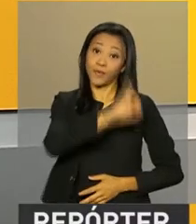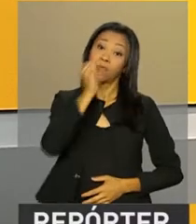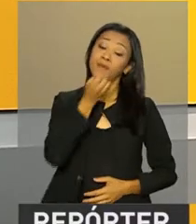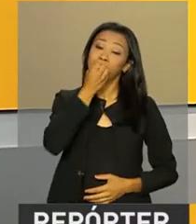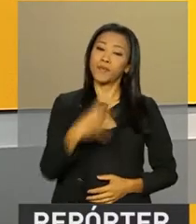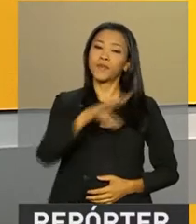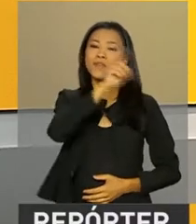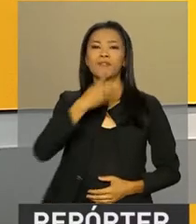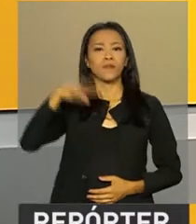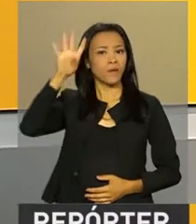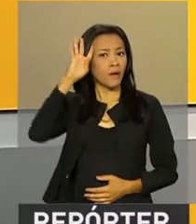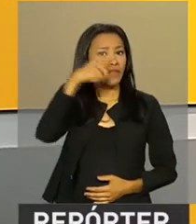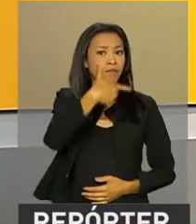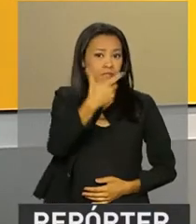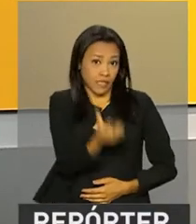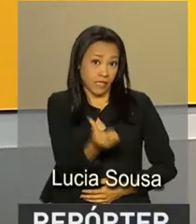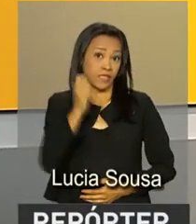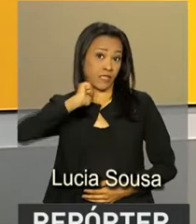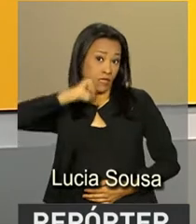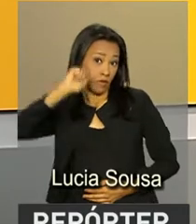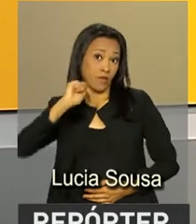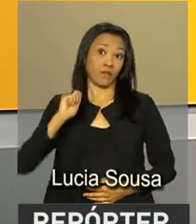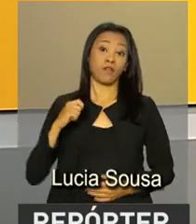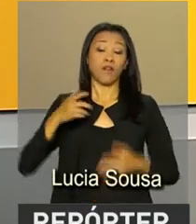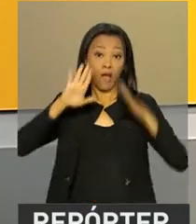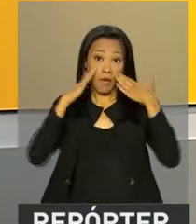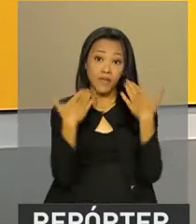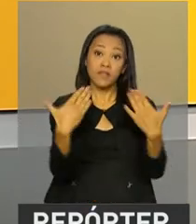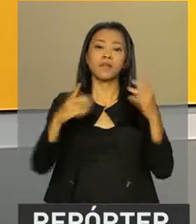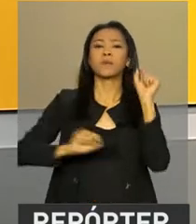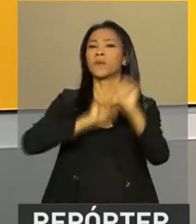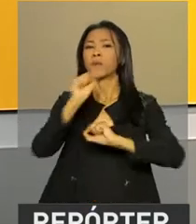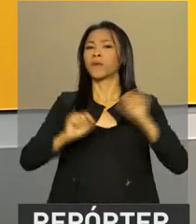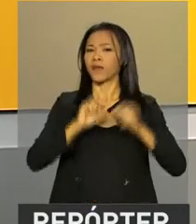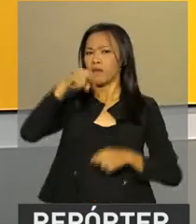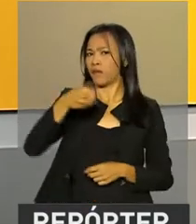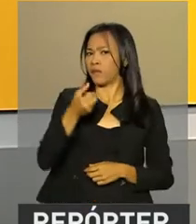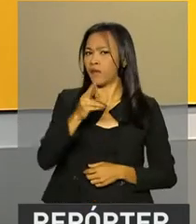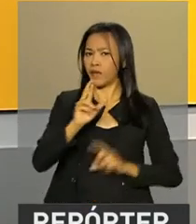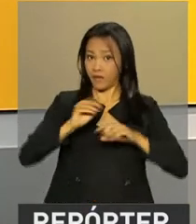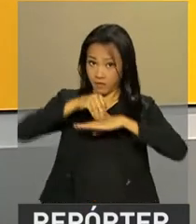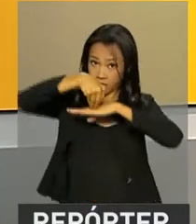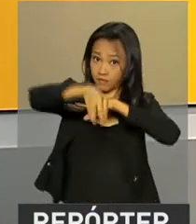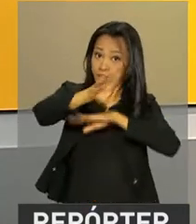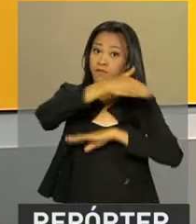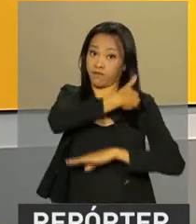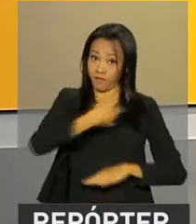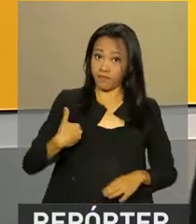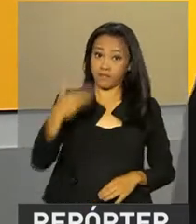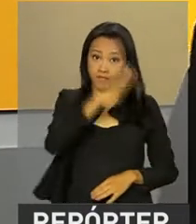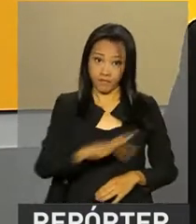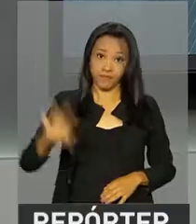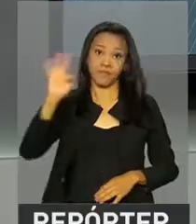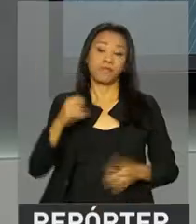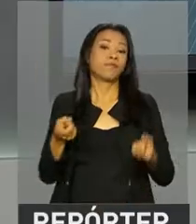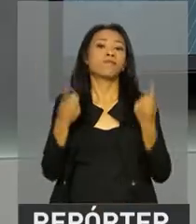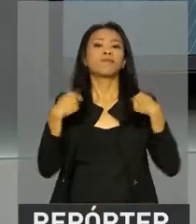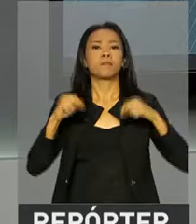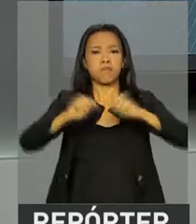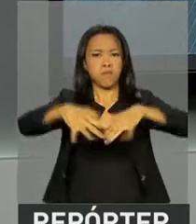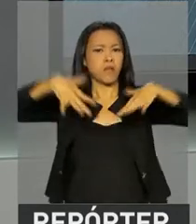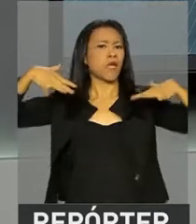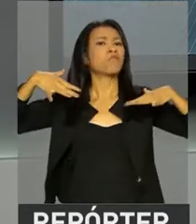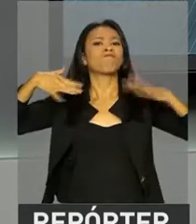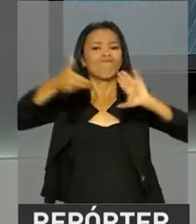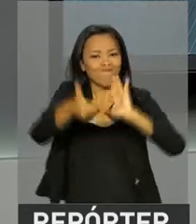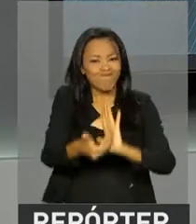Olá, bom dia. Quarta-feira, 26 de abril. Estamos no ar com o repórter NBR e as notícias do governo federal. O